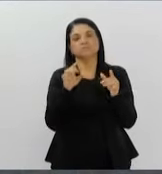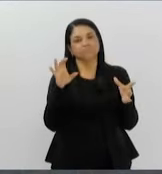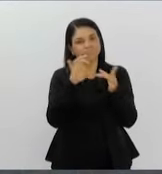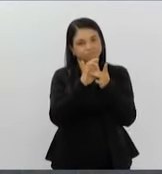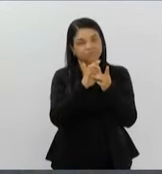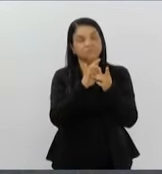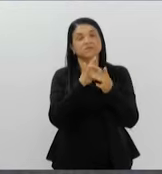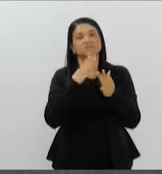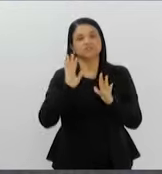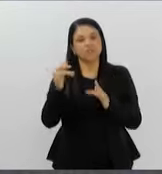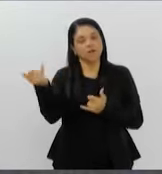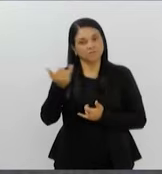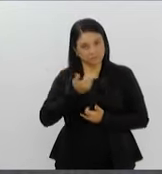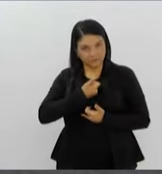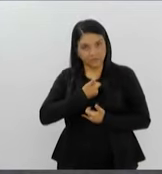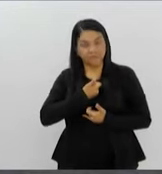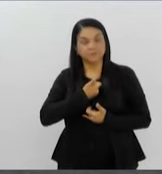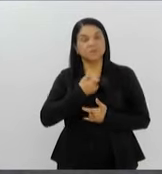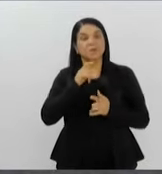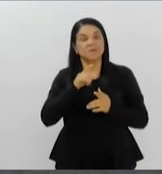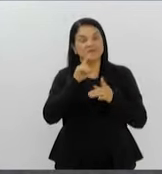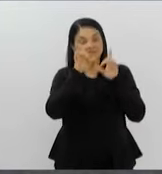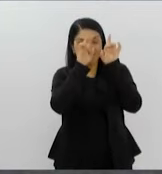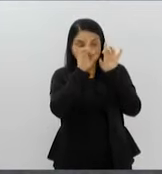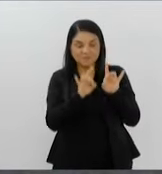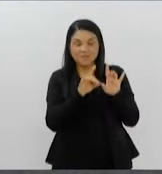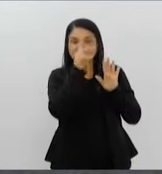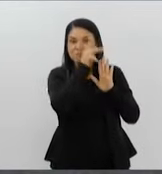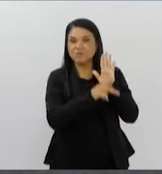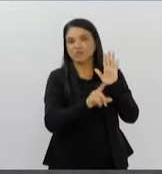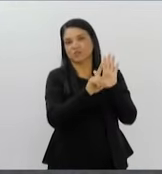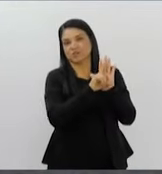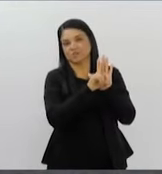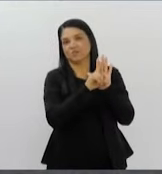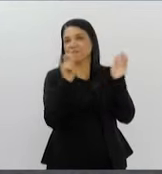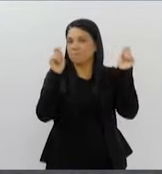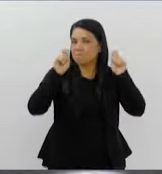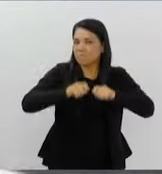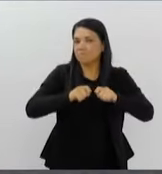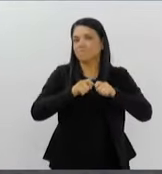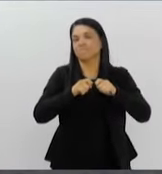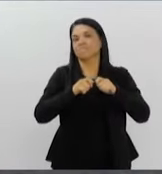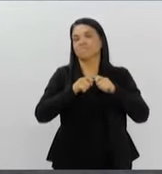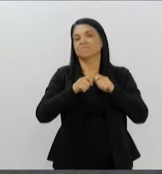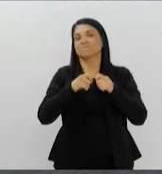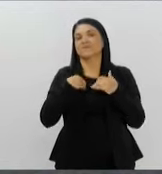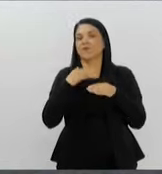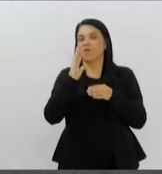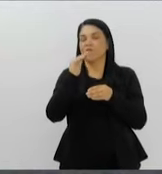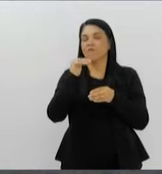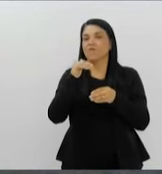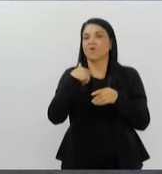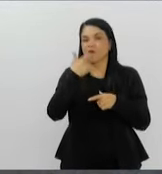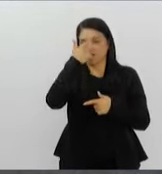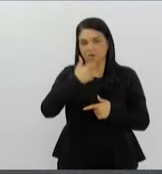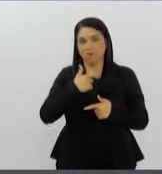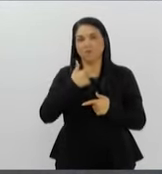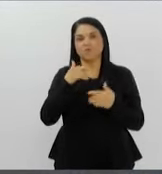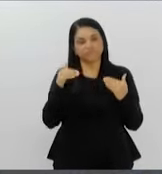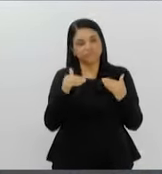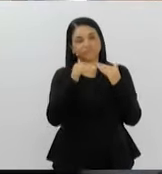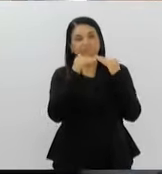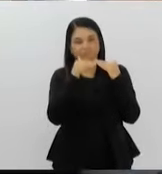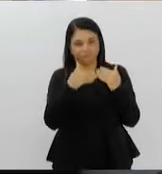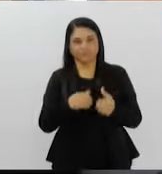até sobre isso, mas esse é tão específico que acho que vale a pena prosperar. Então, eu me